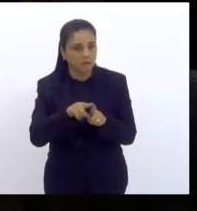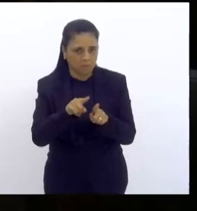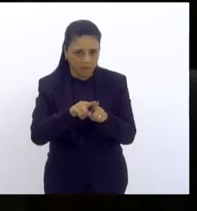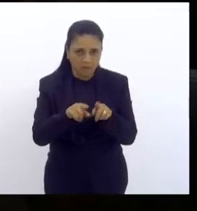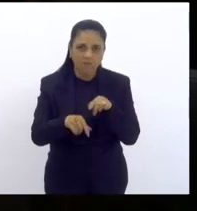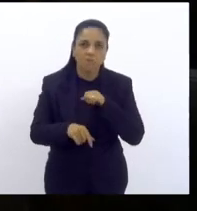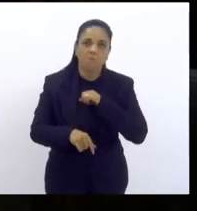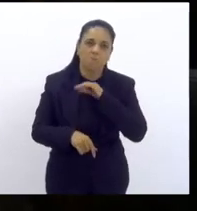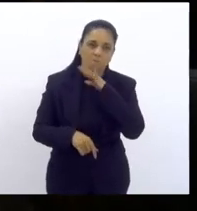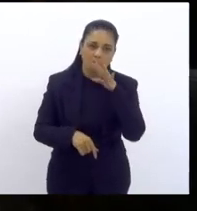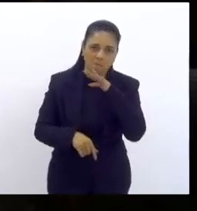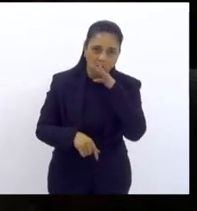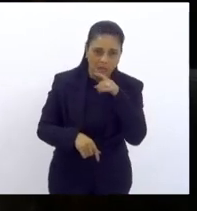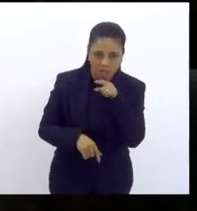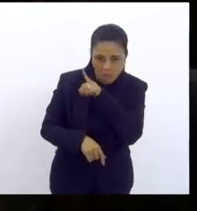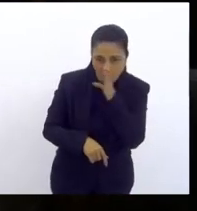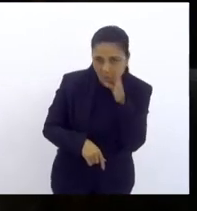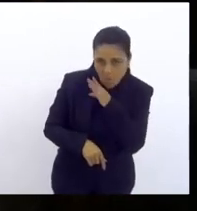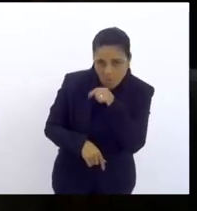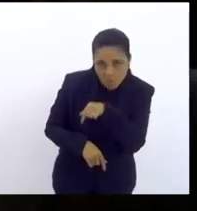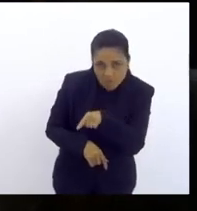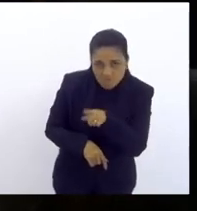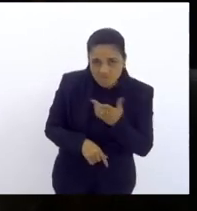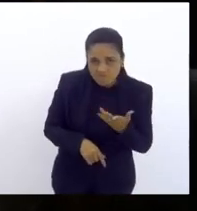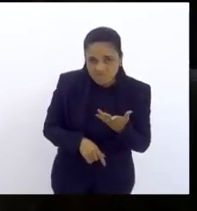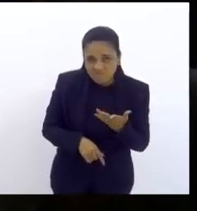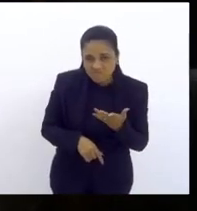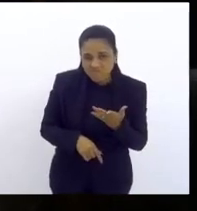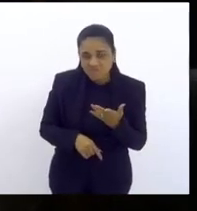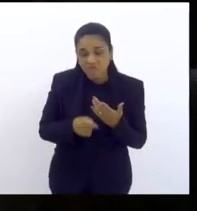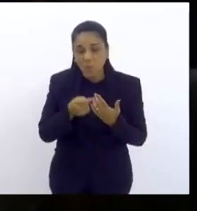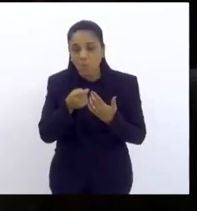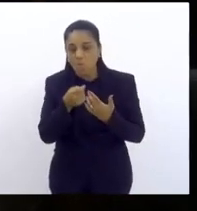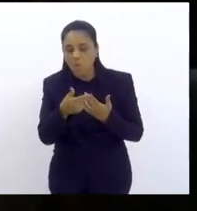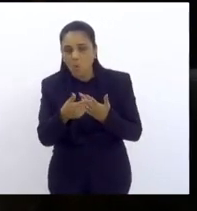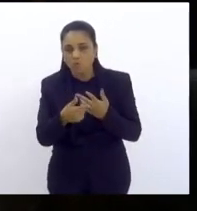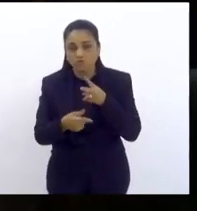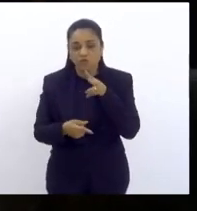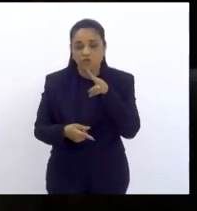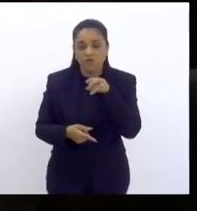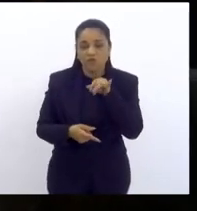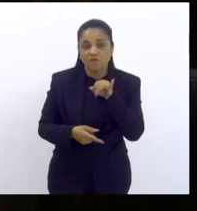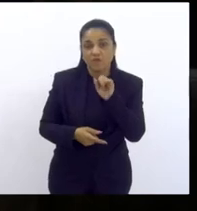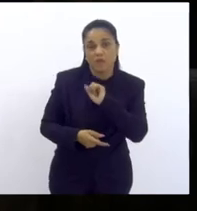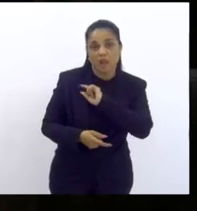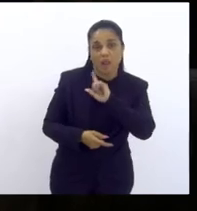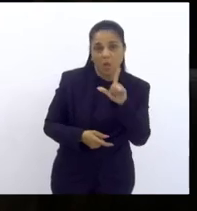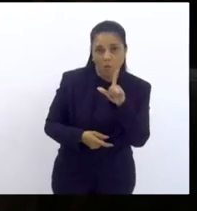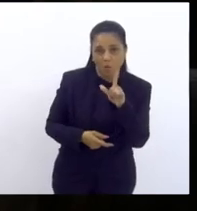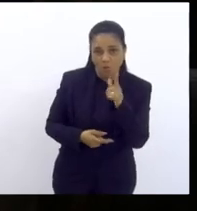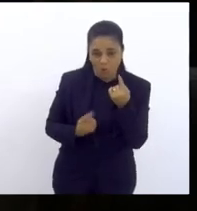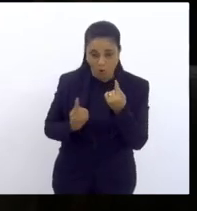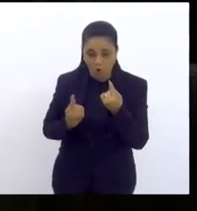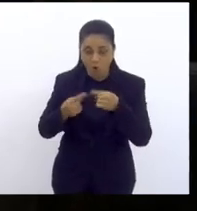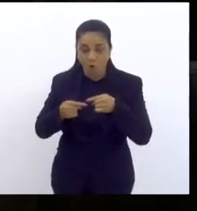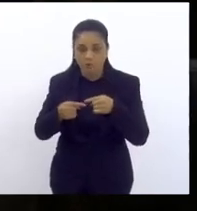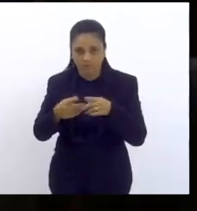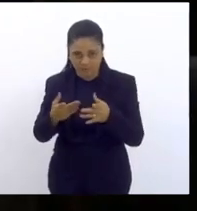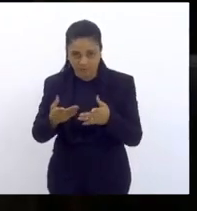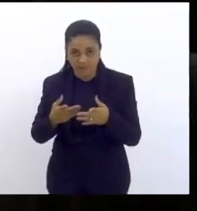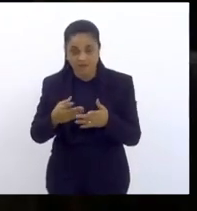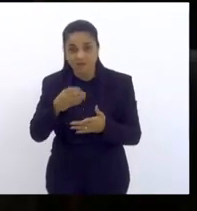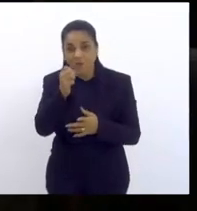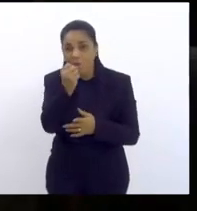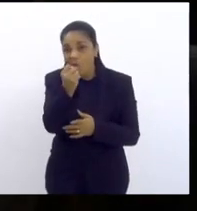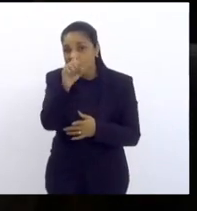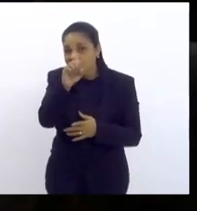também tivemos Só que os vilões Foram poucos a prova disso tá aí ó 80 anos de